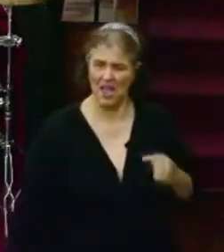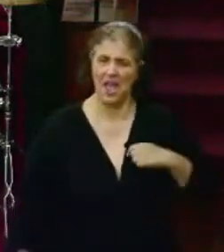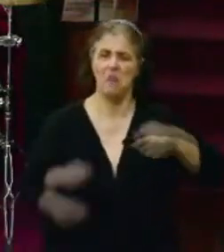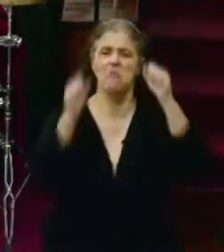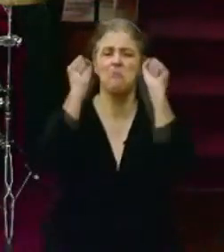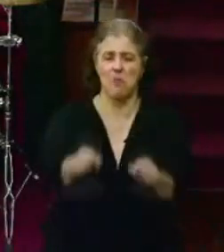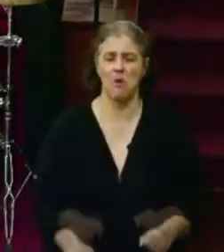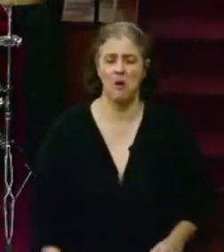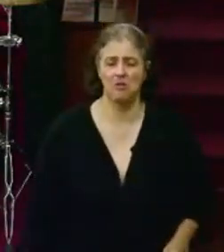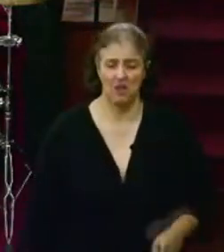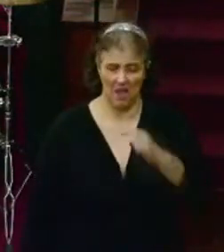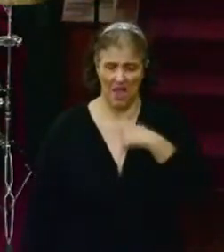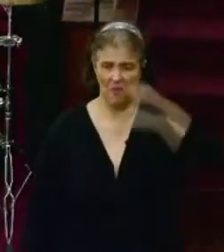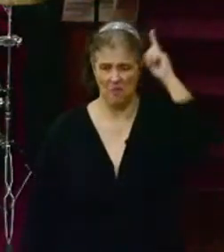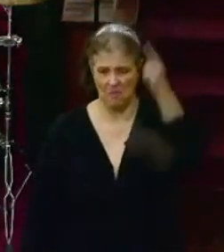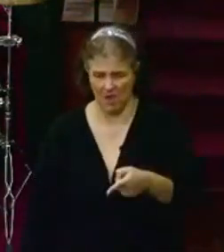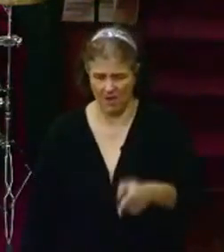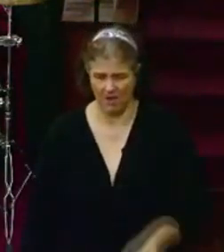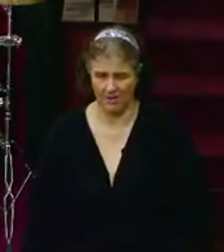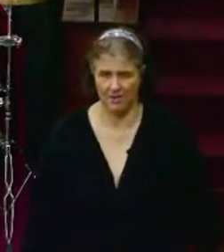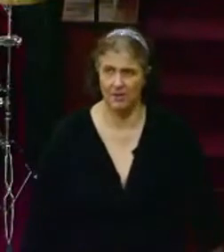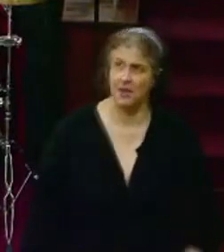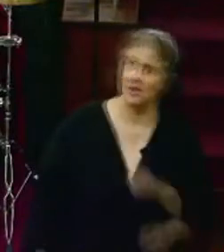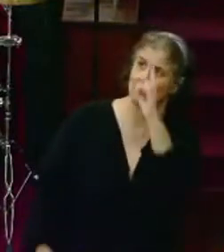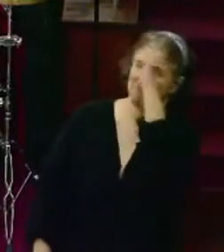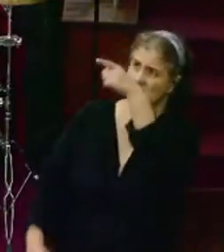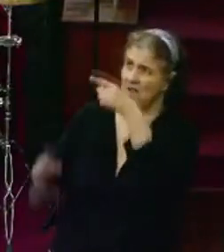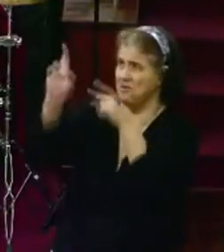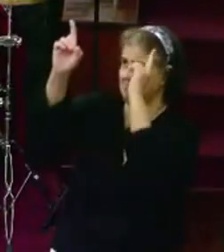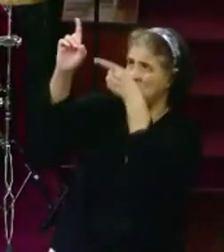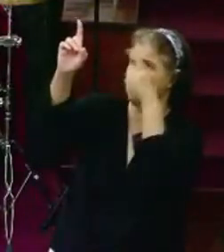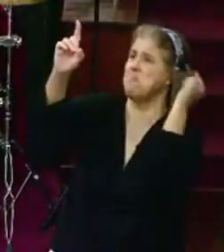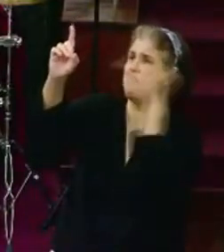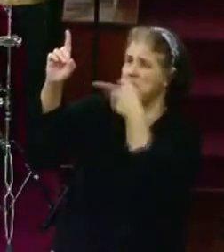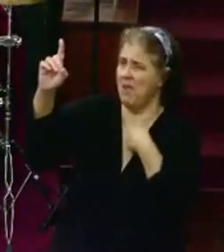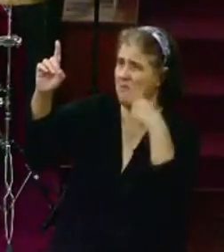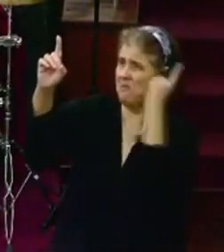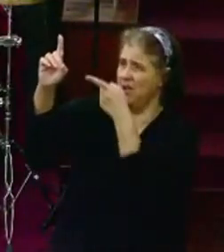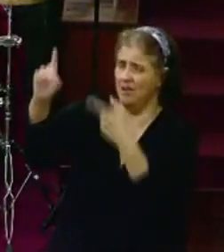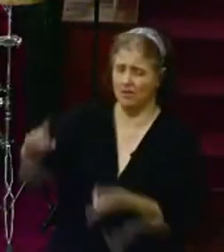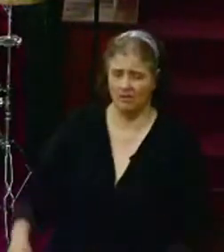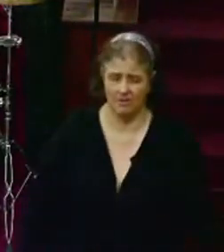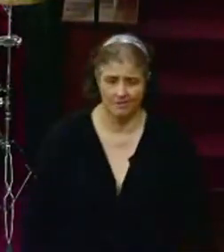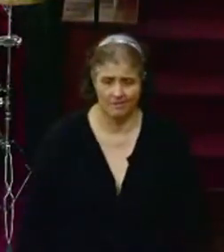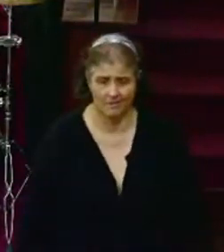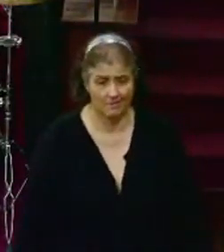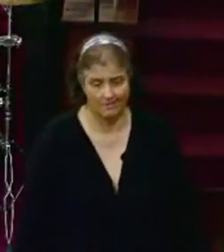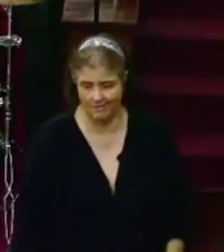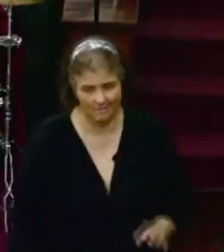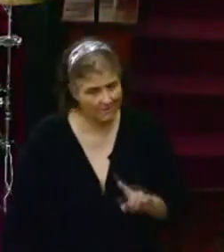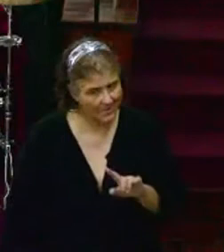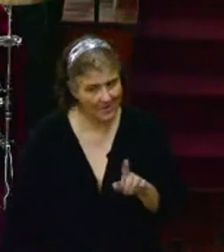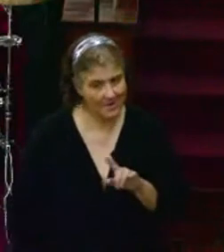que estão determinando, tem pessoas que estão decretando, não é de agora isso, já faz um tempo, mas nós não aprendemos isso na